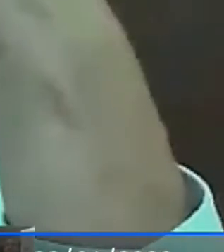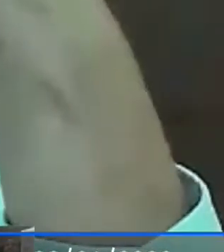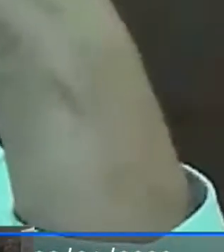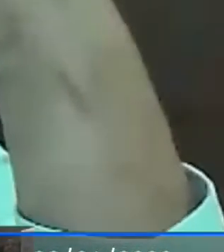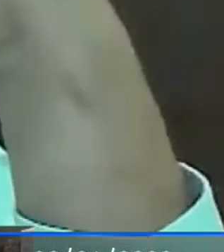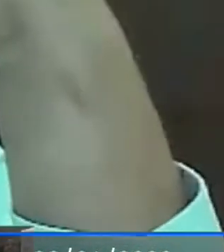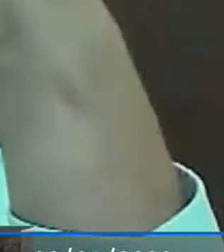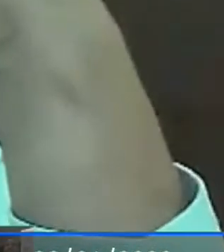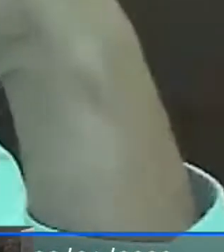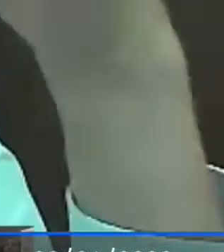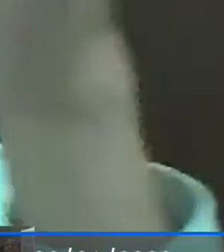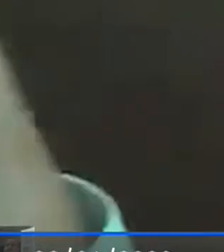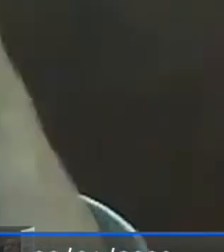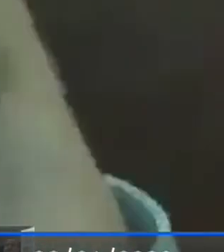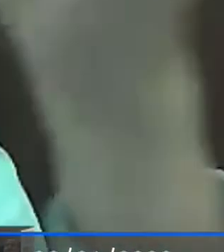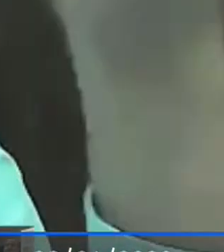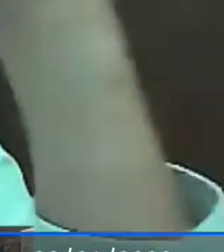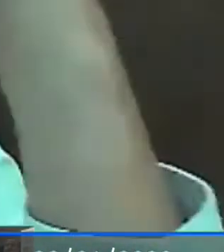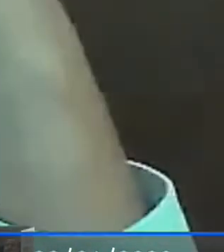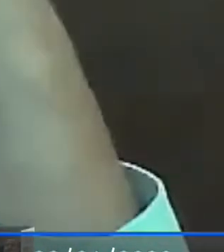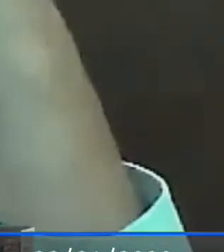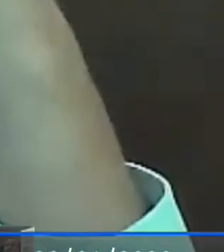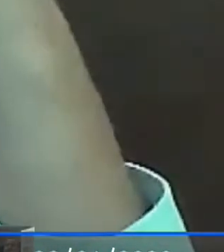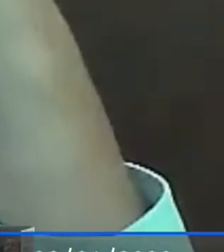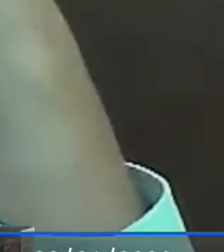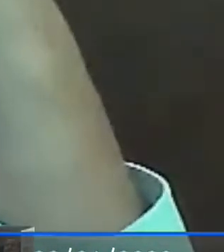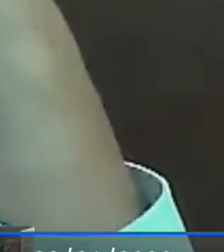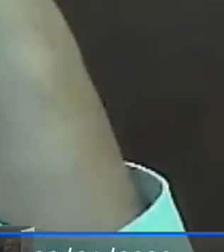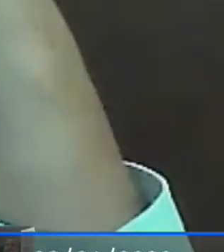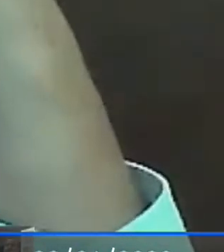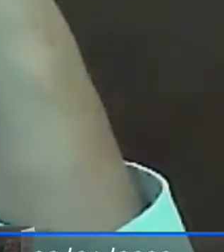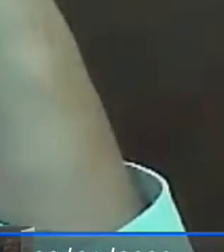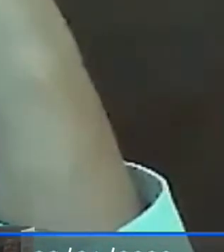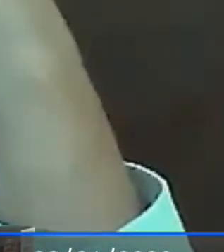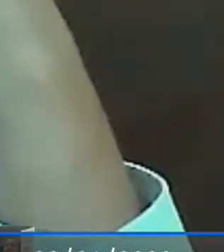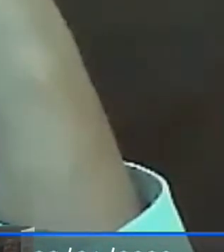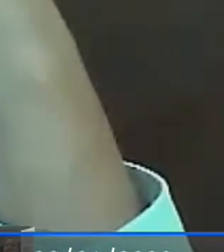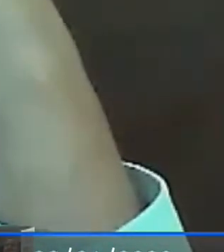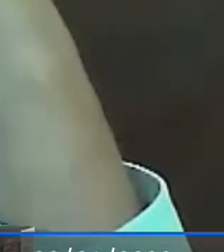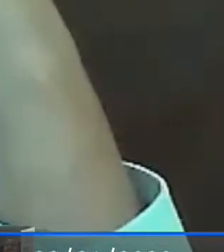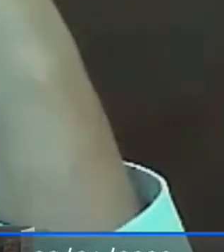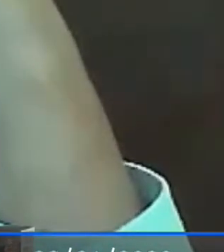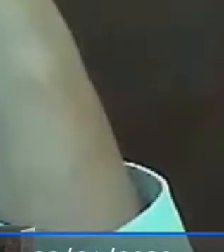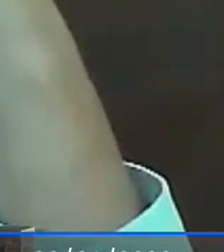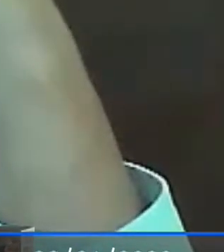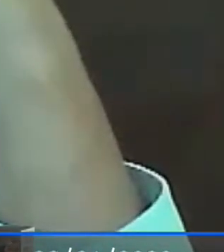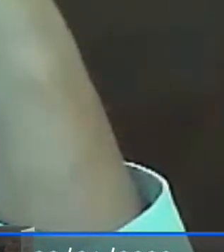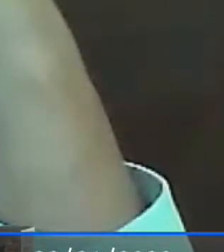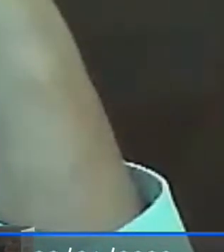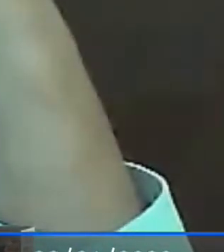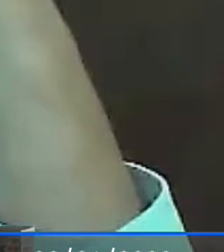Está tendo interrupção, a gente não chega, corta o áudio, interrompe.